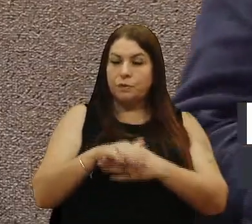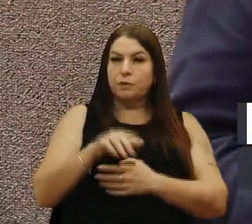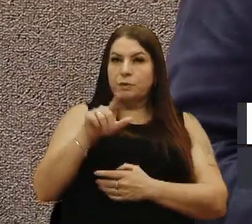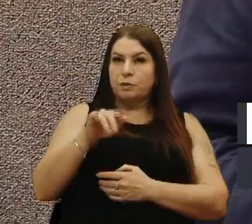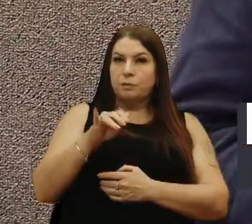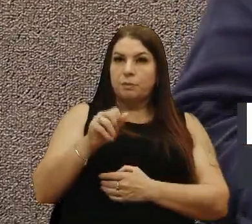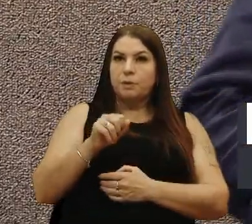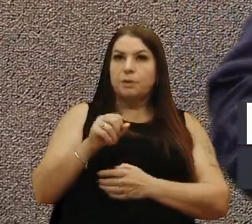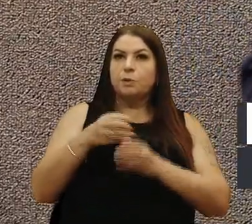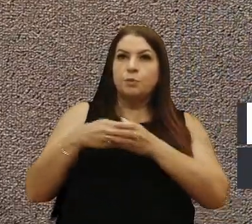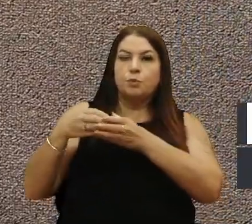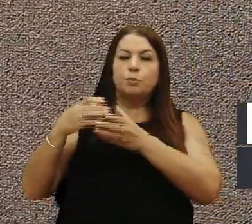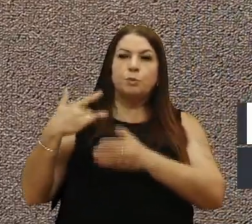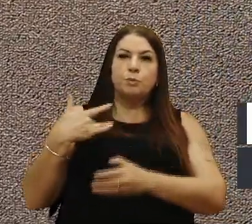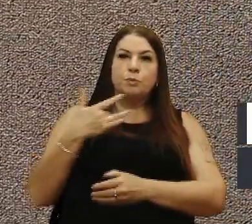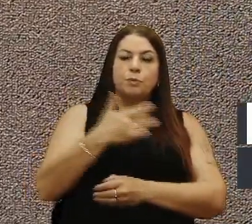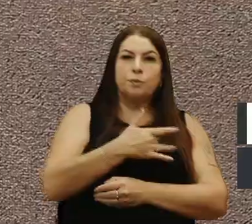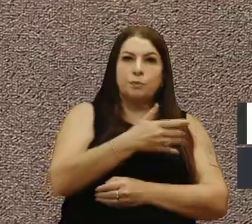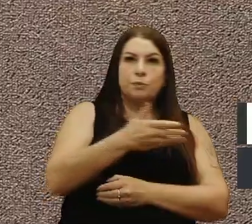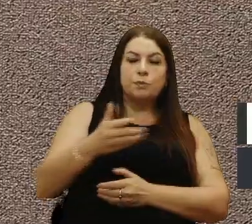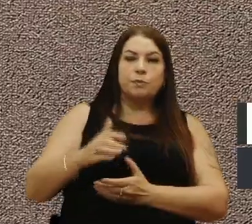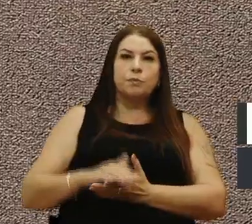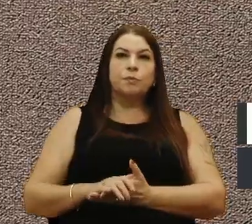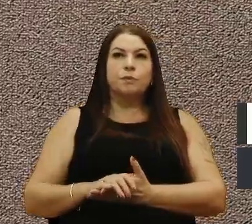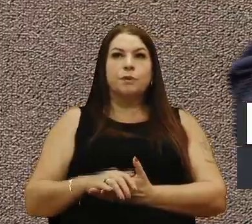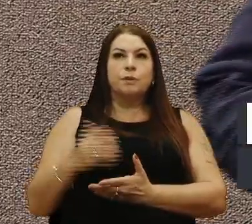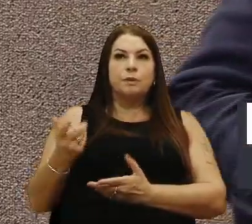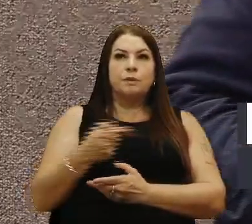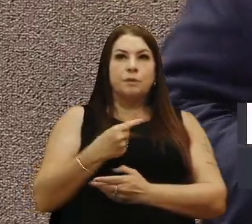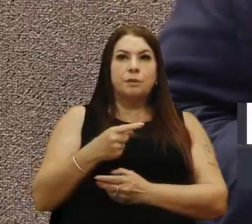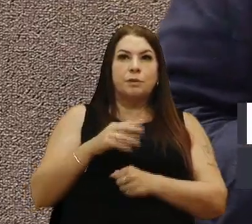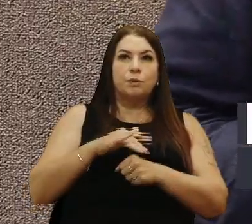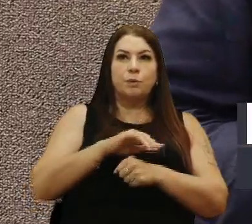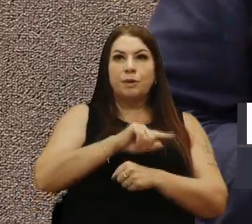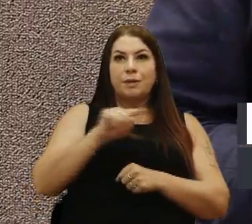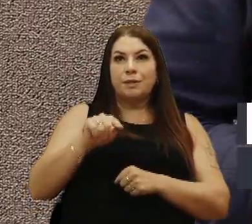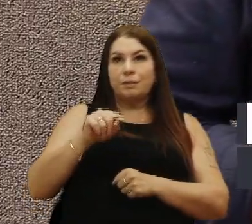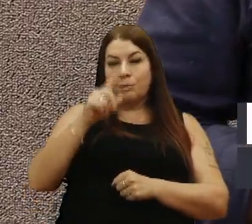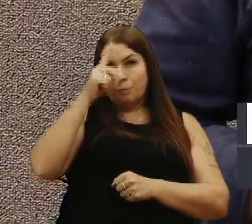o turismo de saúde. Mas não é a ambulância que traz doente para o Hospital Pompeia.